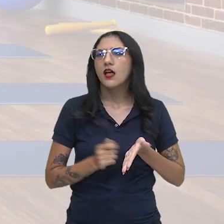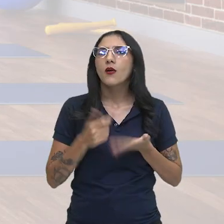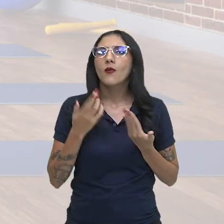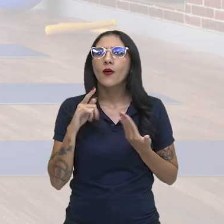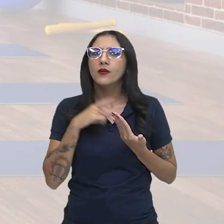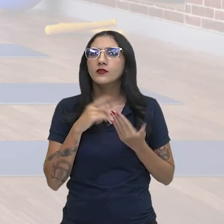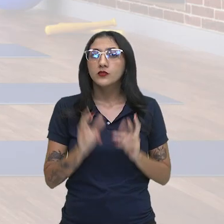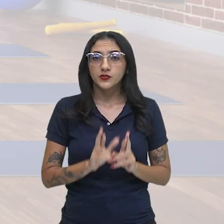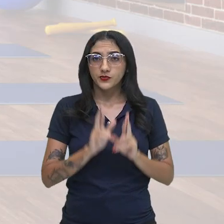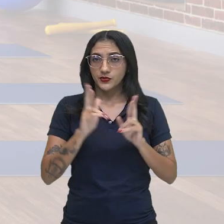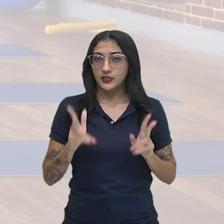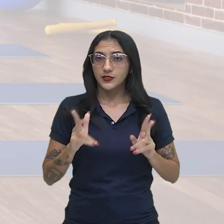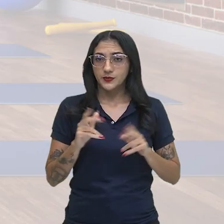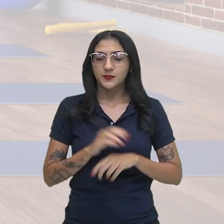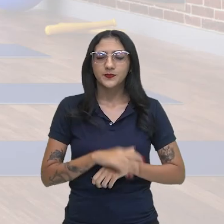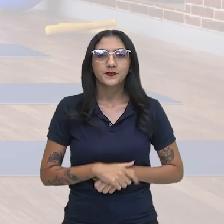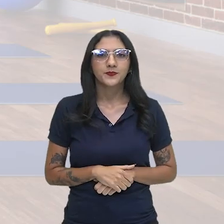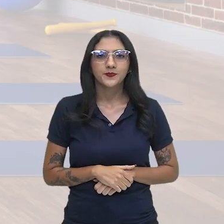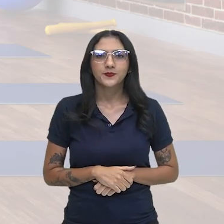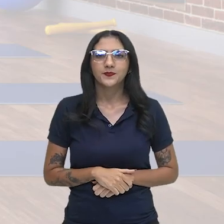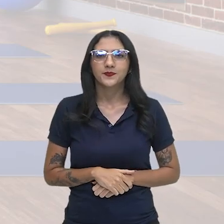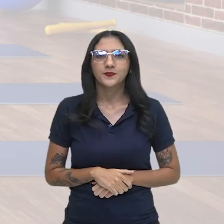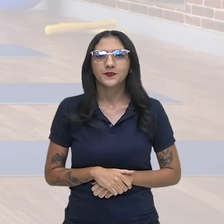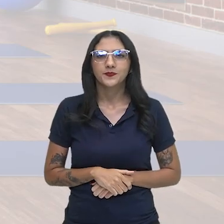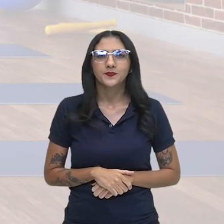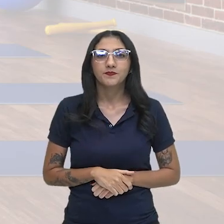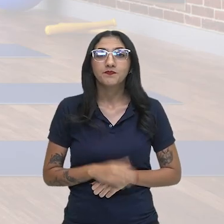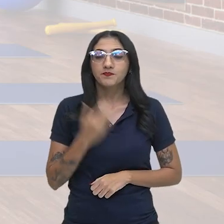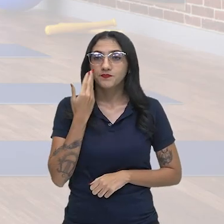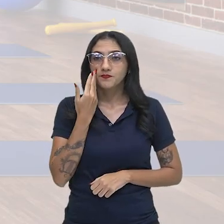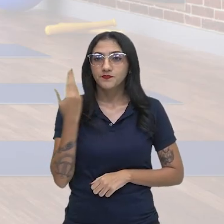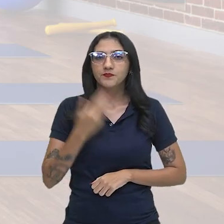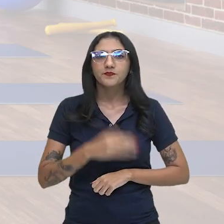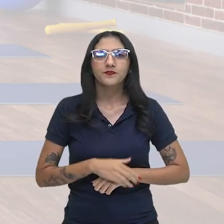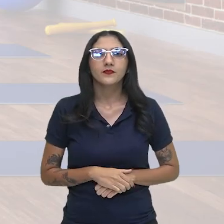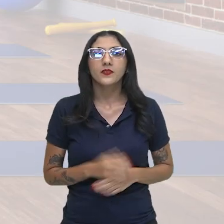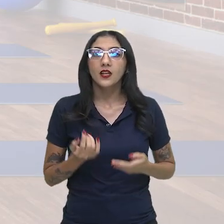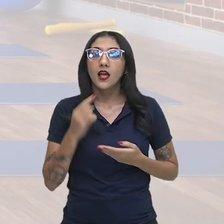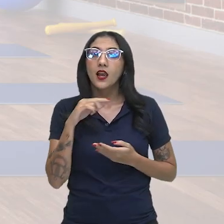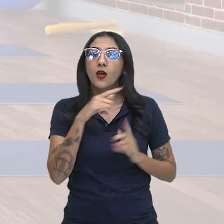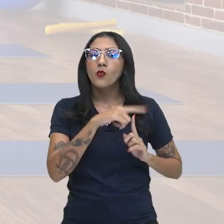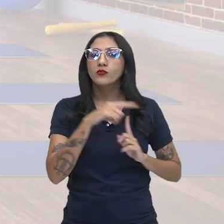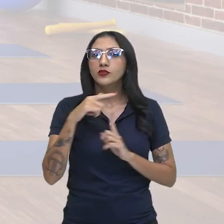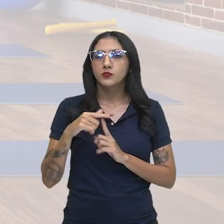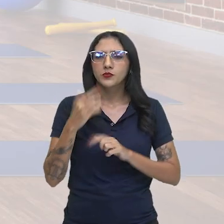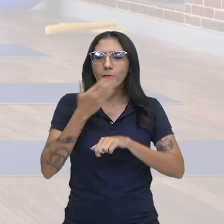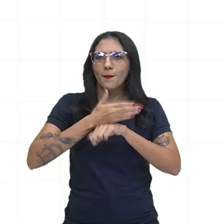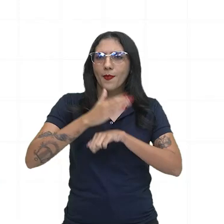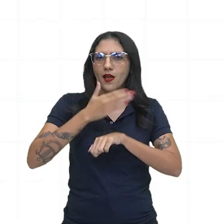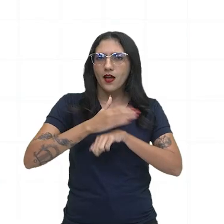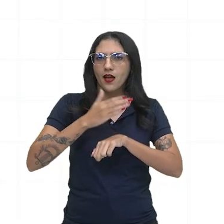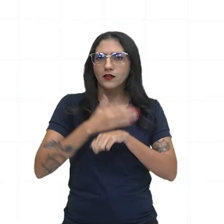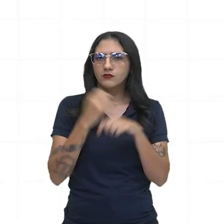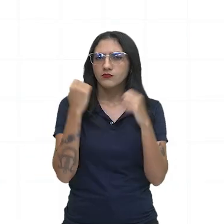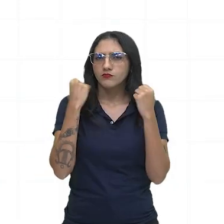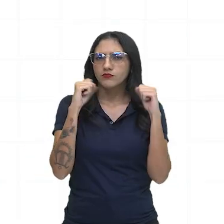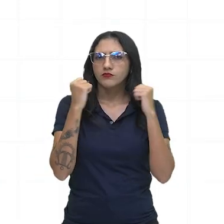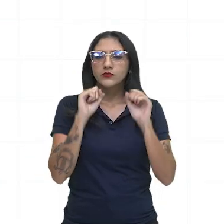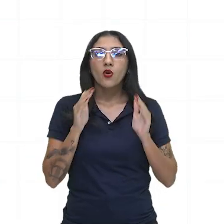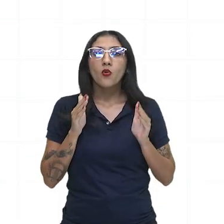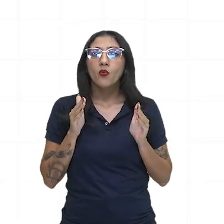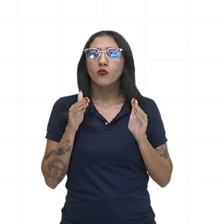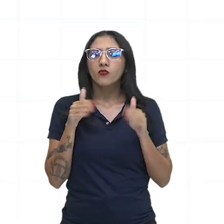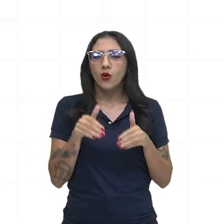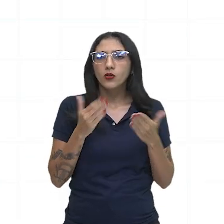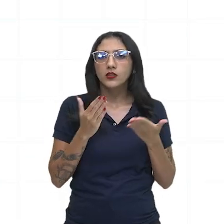as informações a respeito da ginástica localizada. Então, olha só. A ginástica localizada é uma